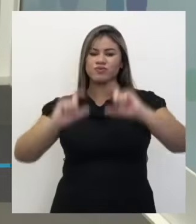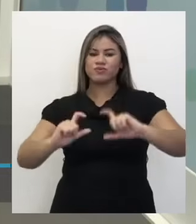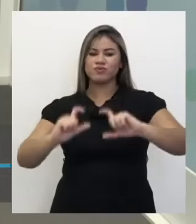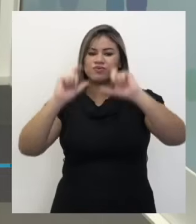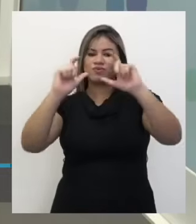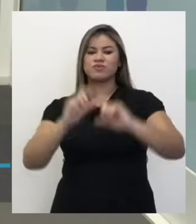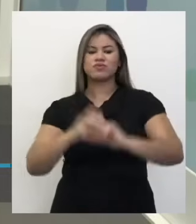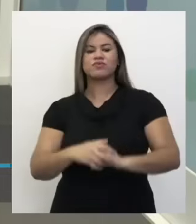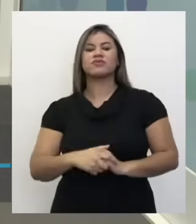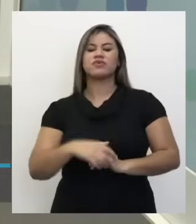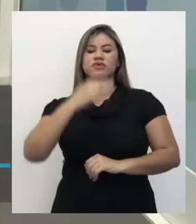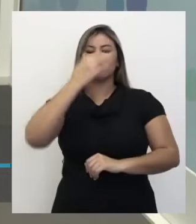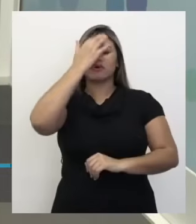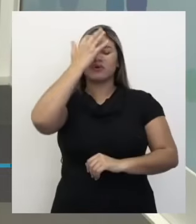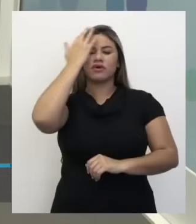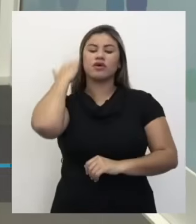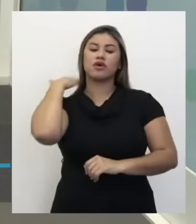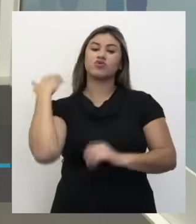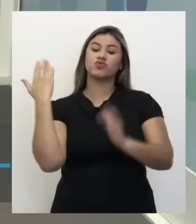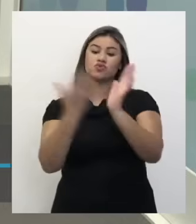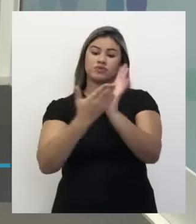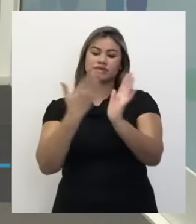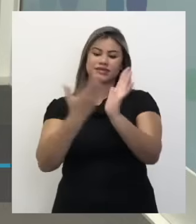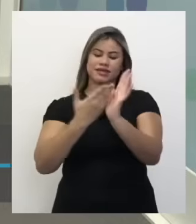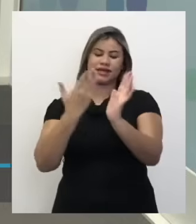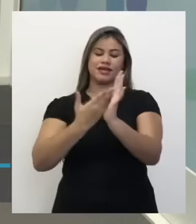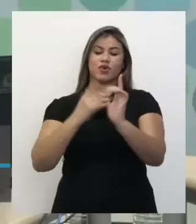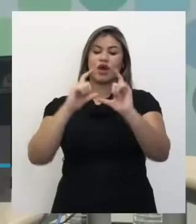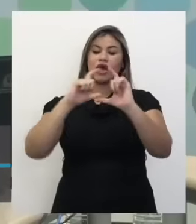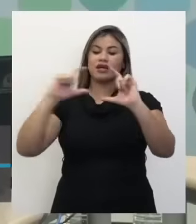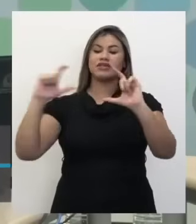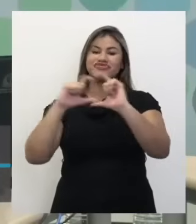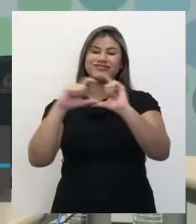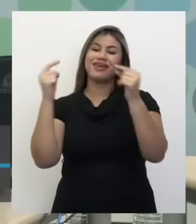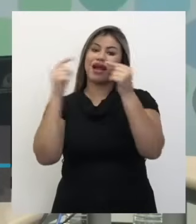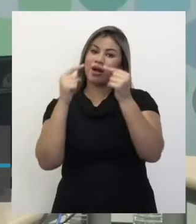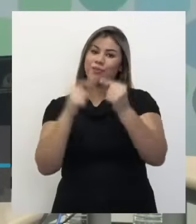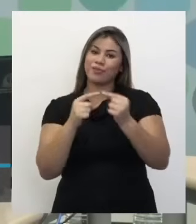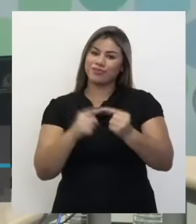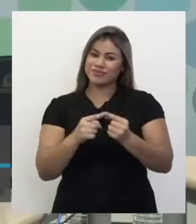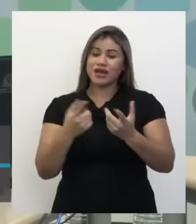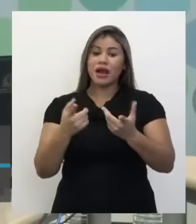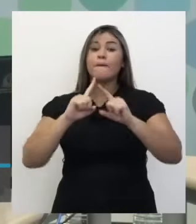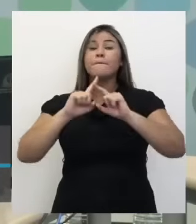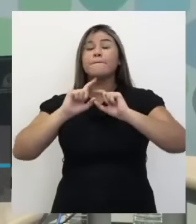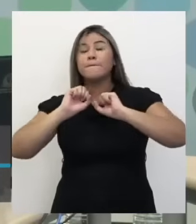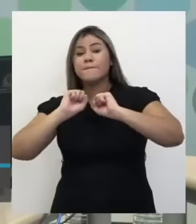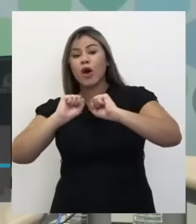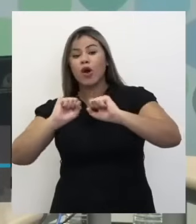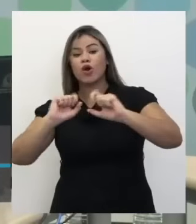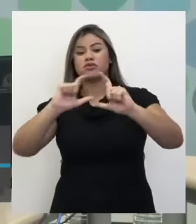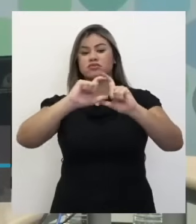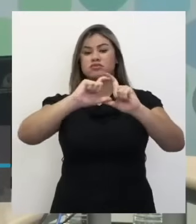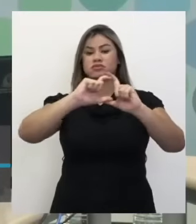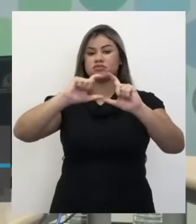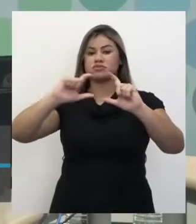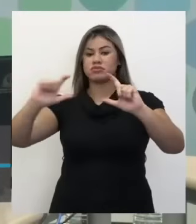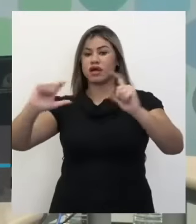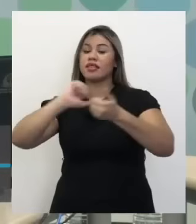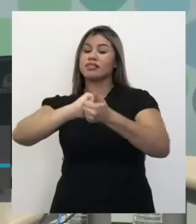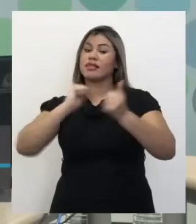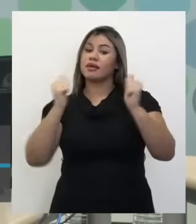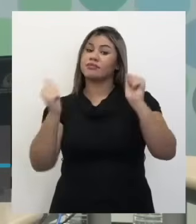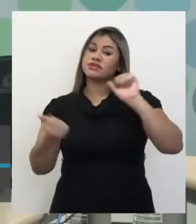ela aparece exatamente dessa forma, né? Pode ser que ela, originalmente, pode ser que ela tenha sido adaptada para o